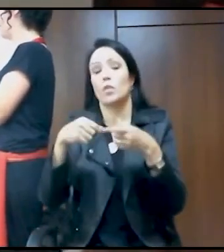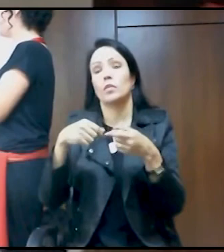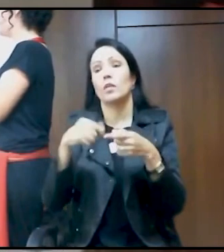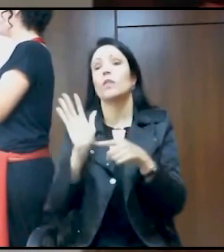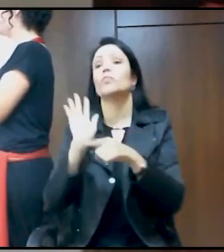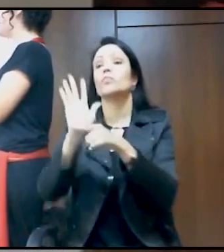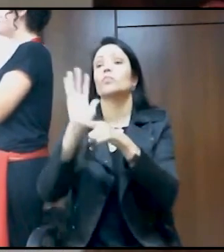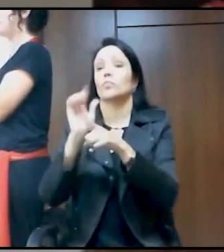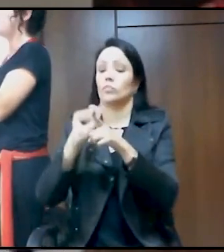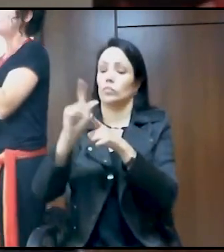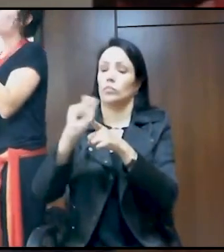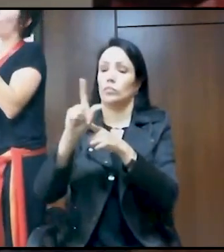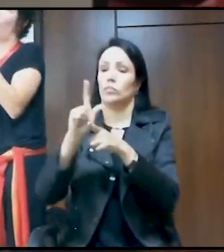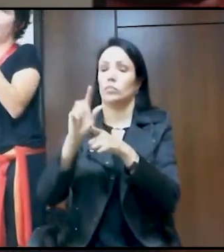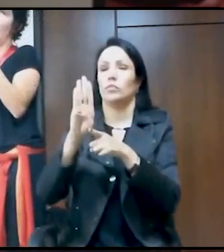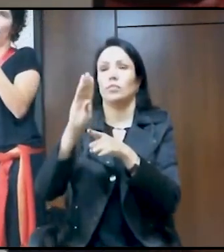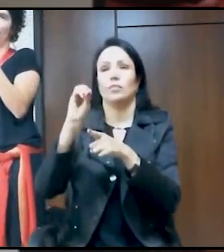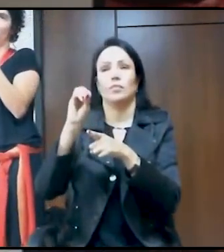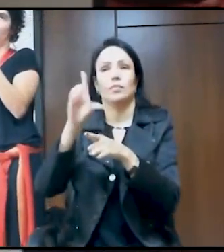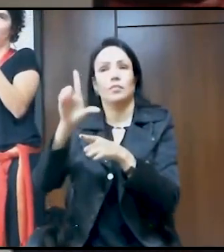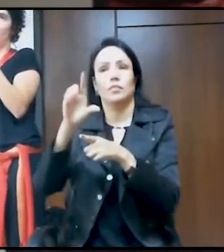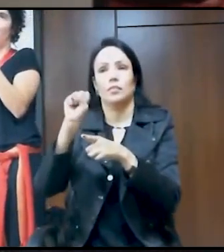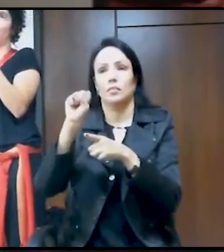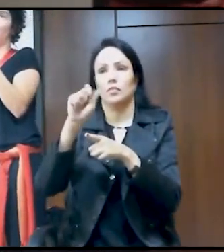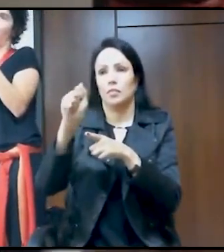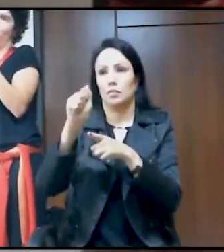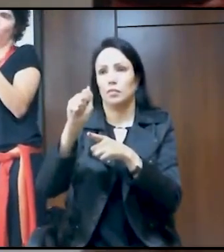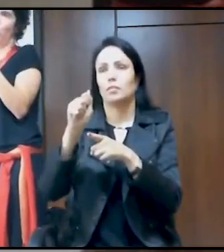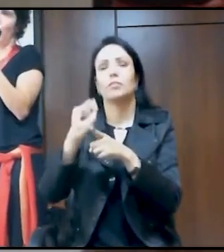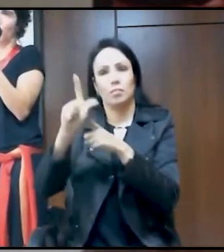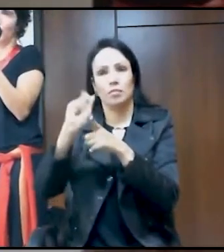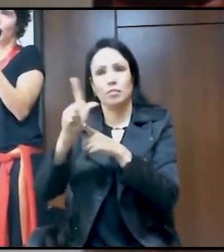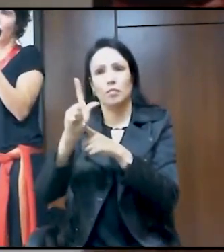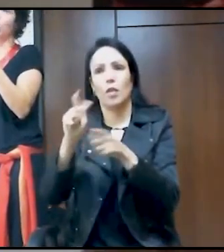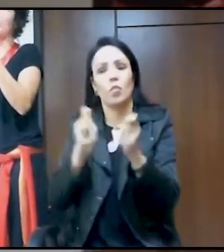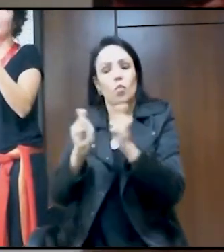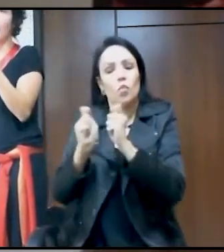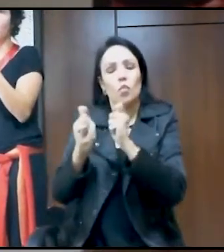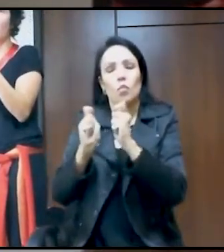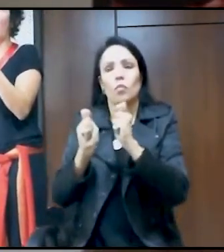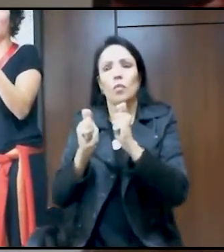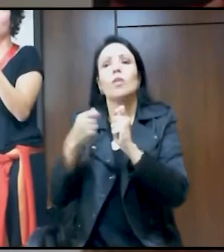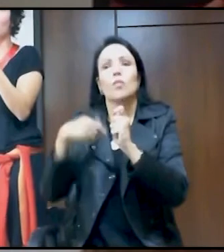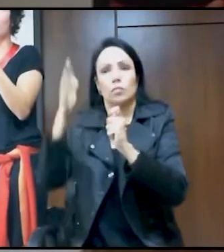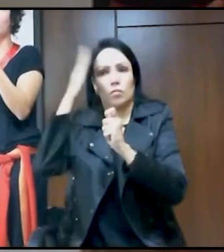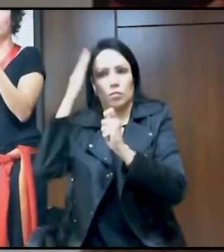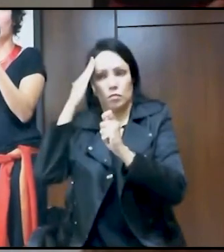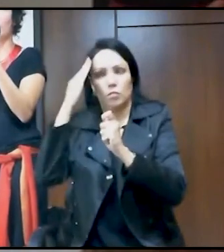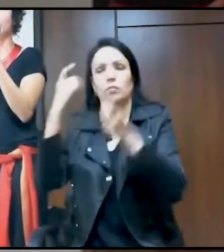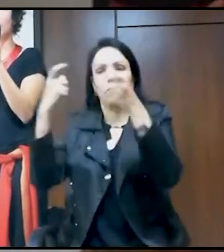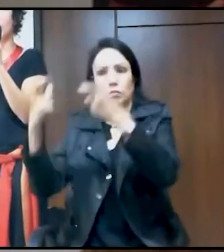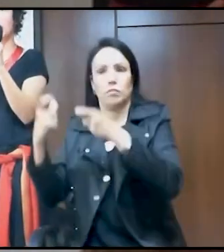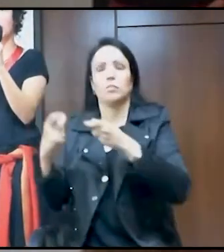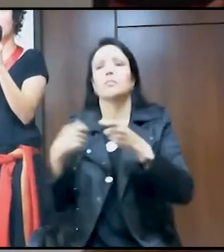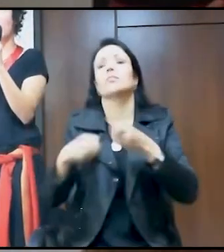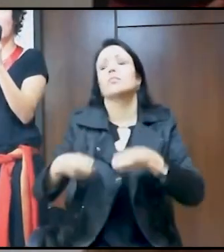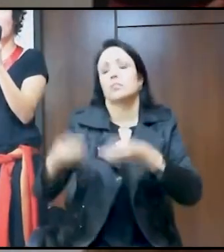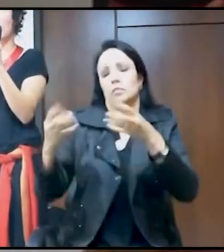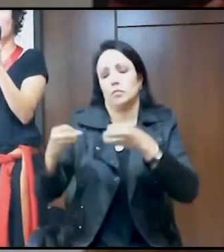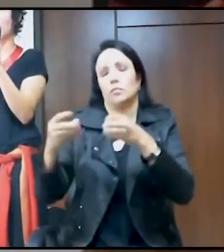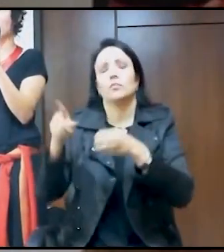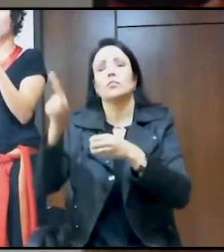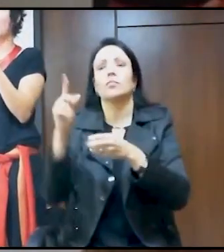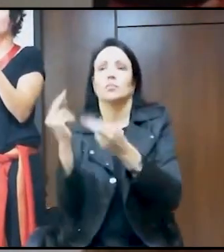Aluguel, que seria o que é hoje o auxílio aluguel, só que controlado. Quer dizer, eu sabendo aonde que a pessoa está gastando